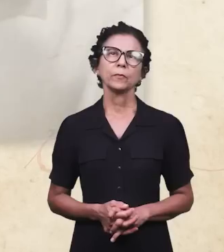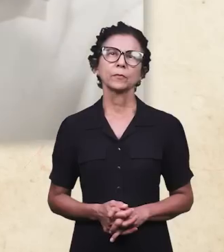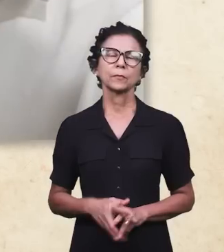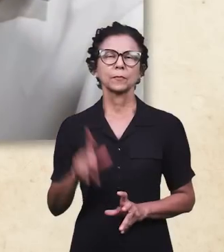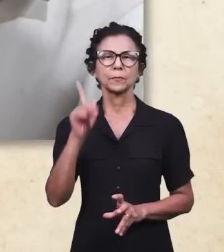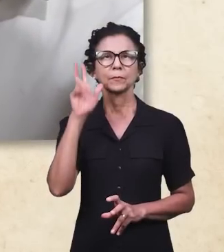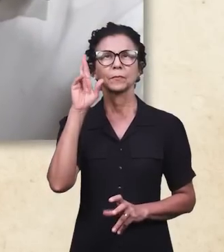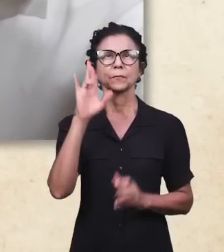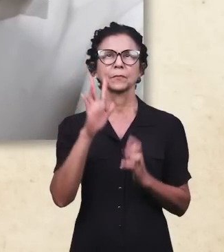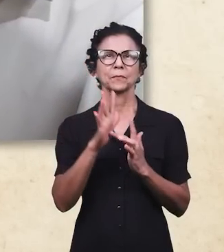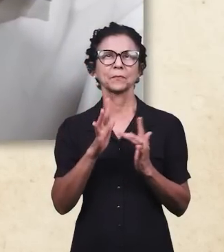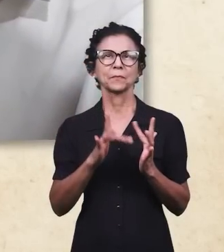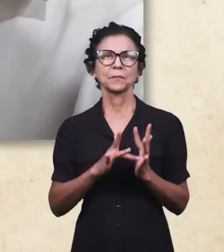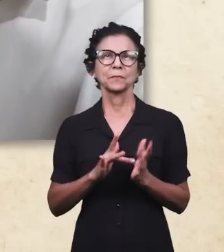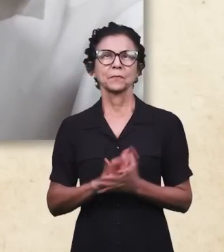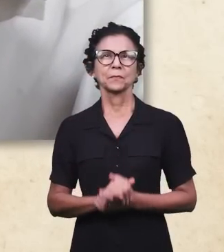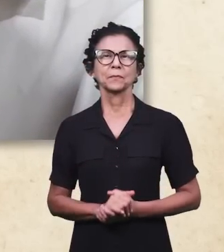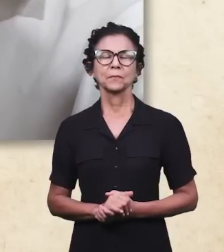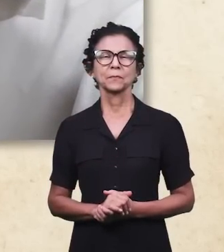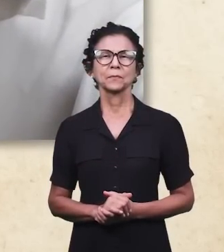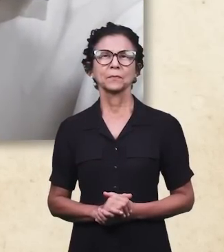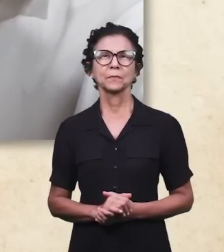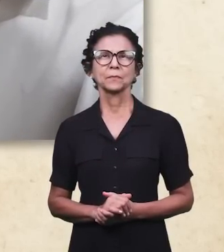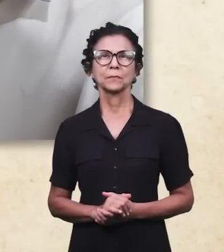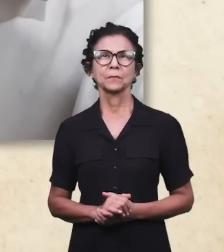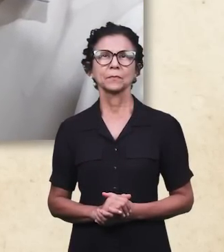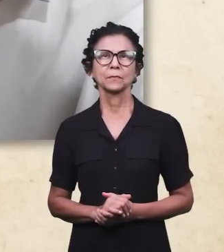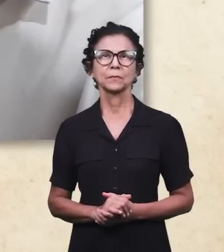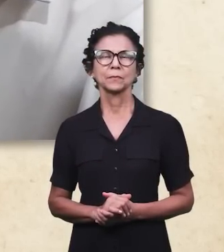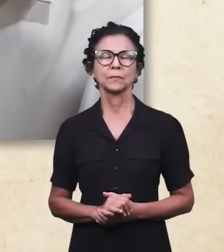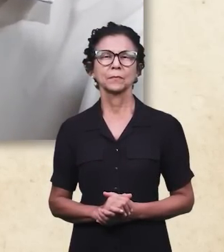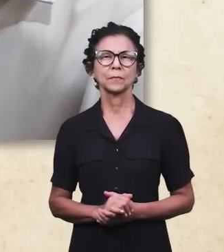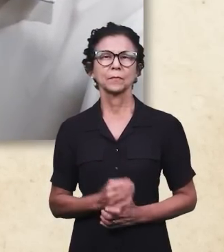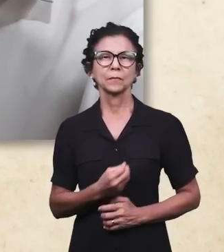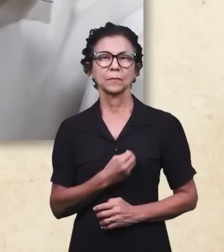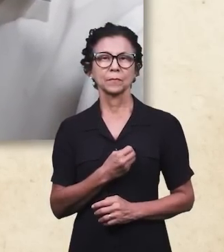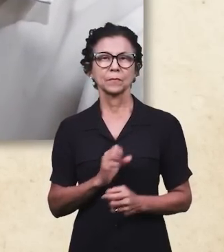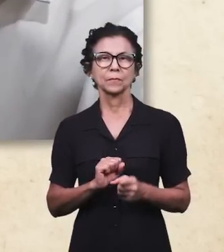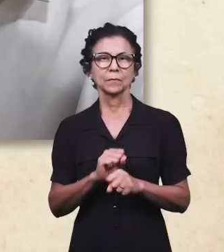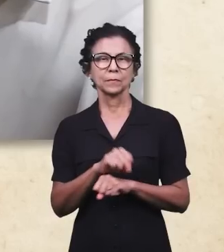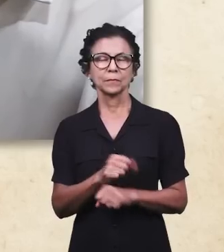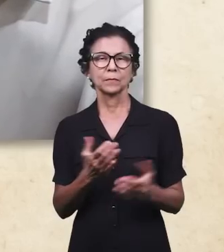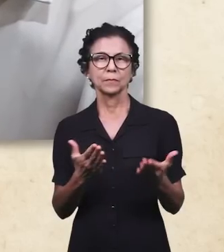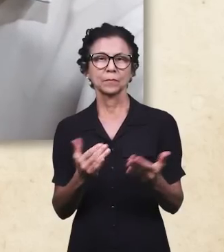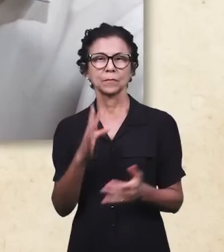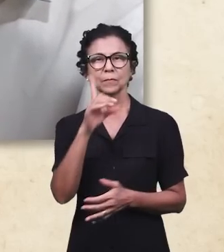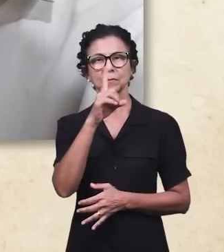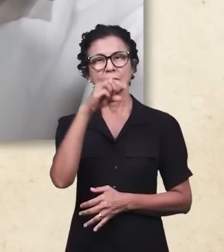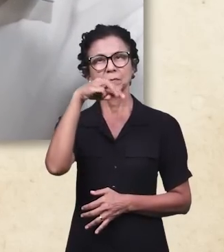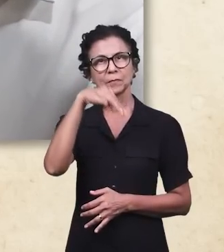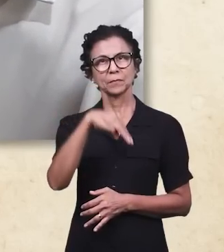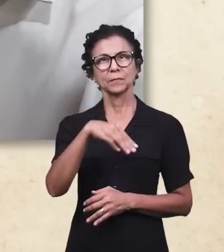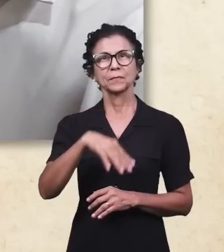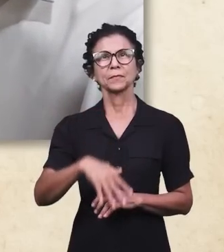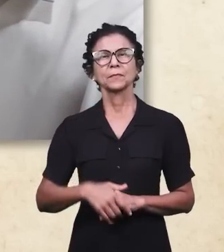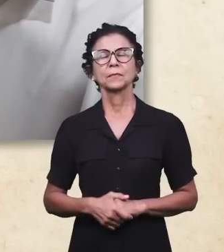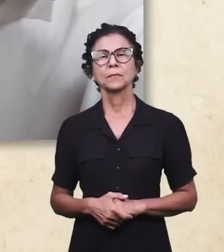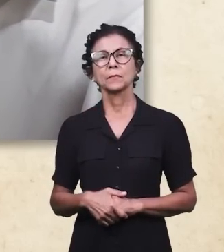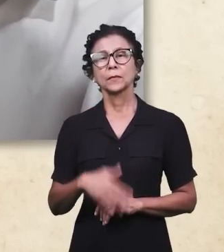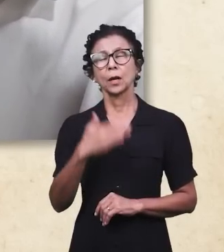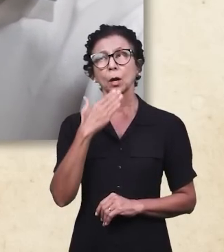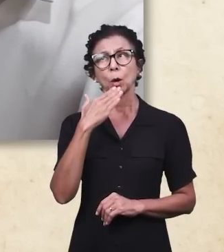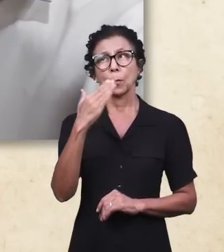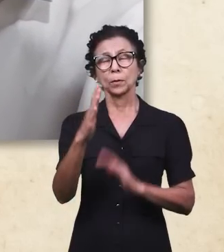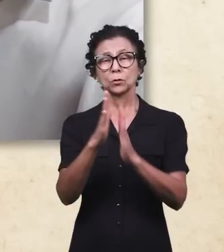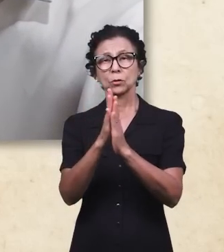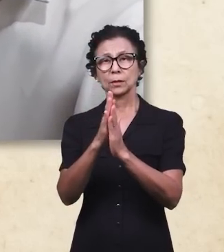Pai Senhor Jesus, irmãos, no começo desse ano eu participei do seminário de jovens e principiantes do Manaim de Domingos Martins e eu pedi uma oração